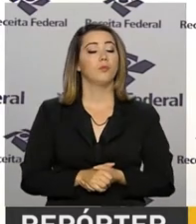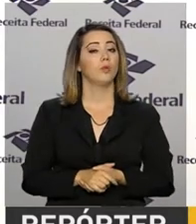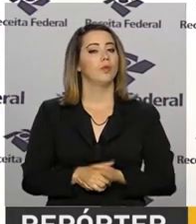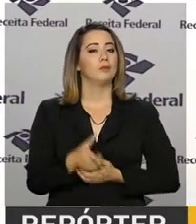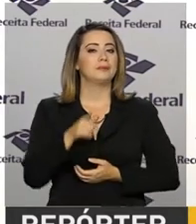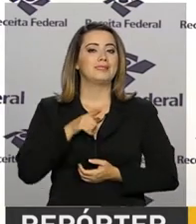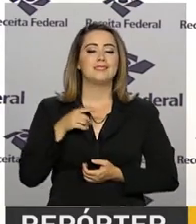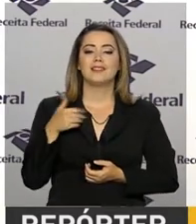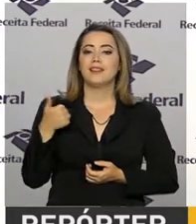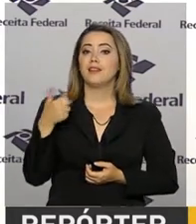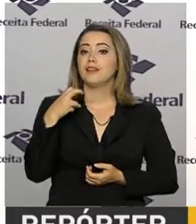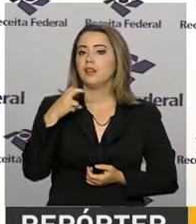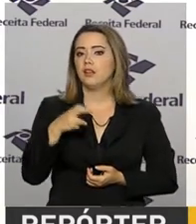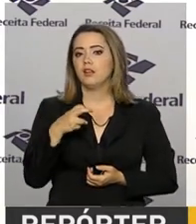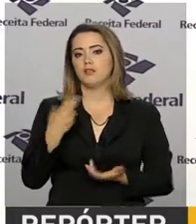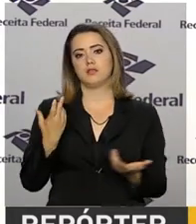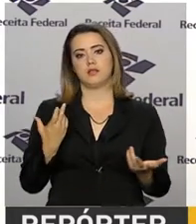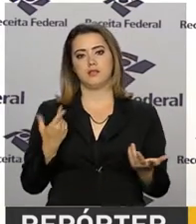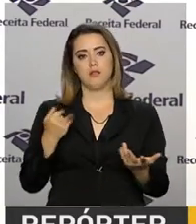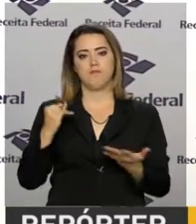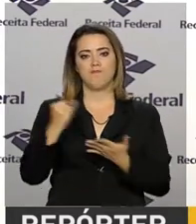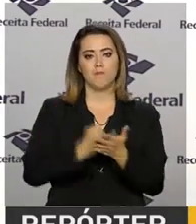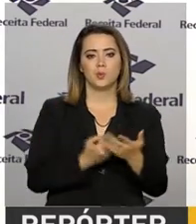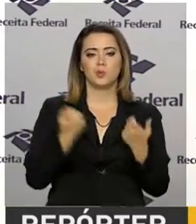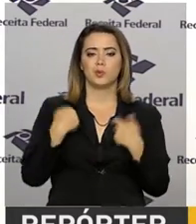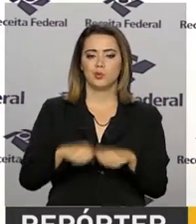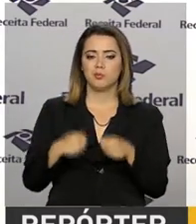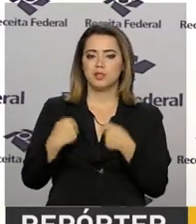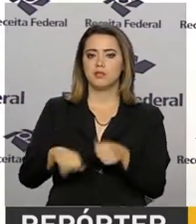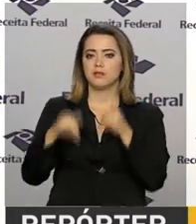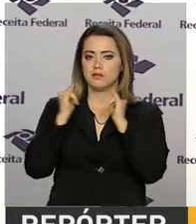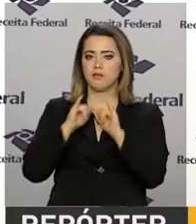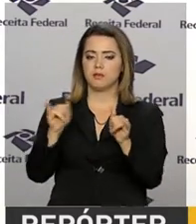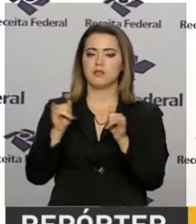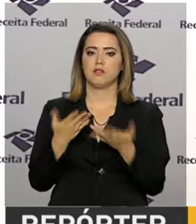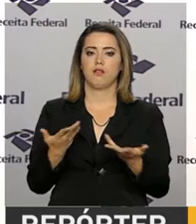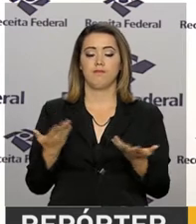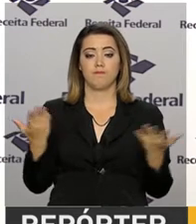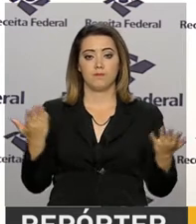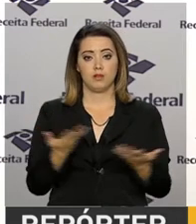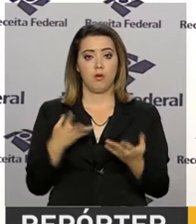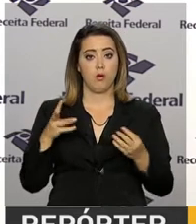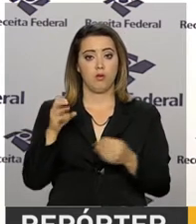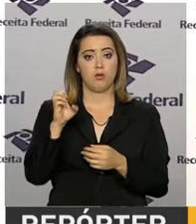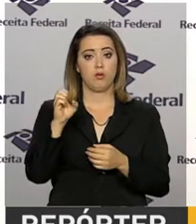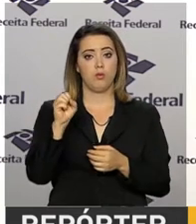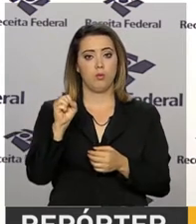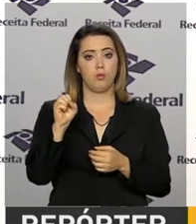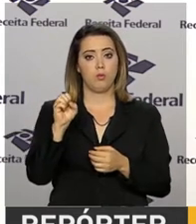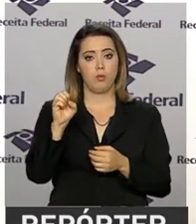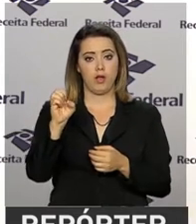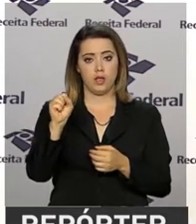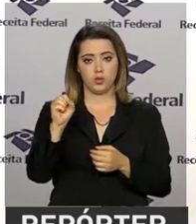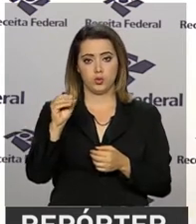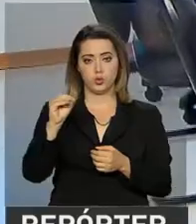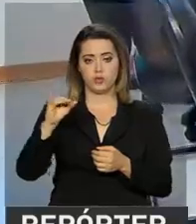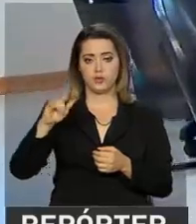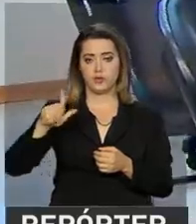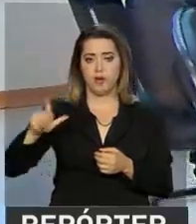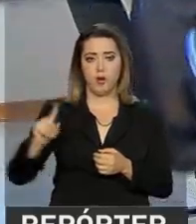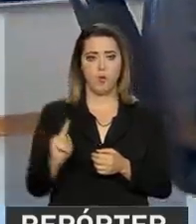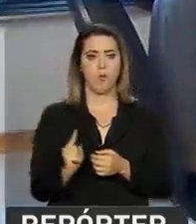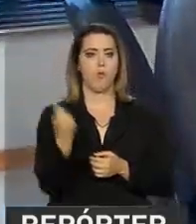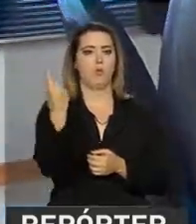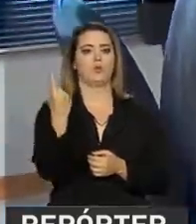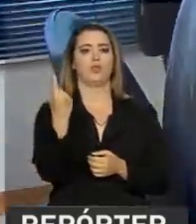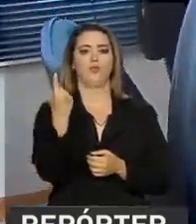periódicas empresário precisa transmitir para os órgãos de controle a implantação da rede social e passa a ter uma única condenação mais